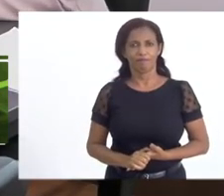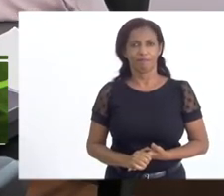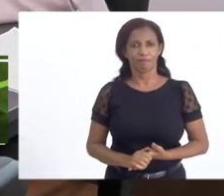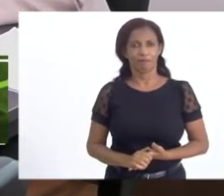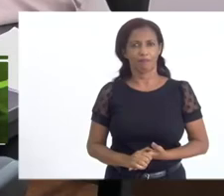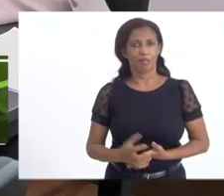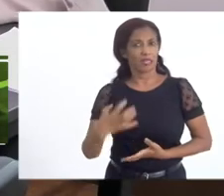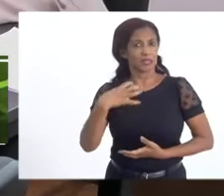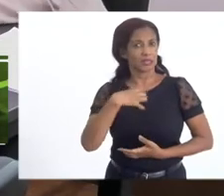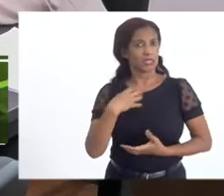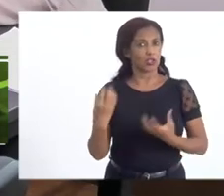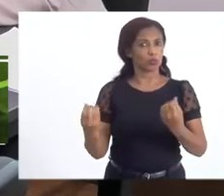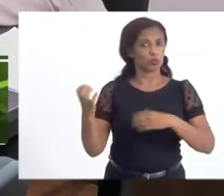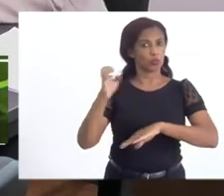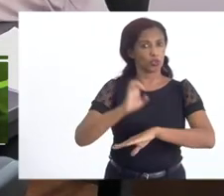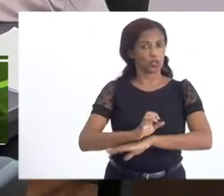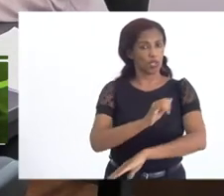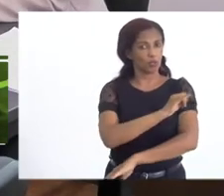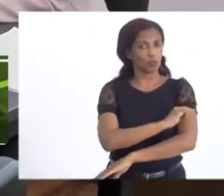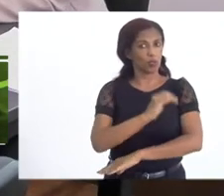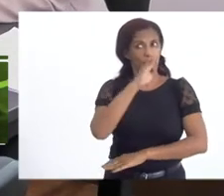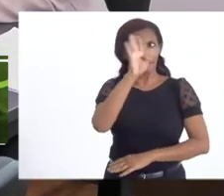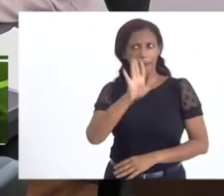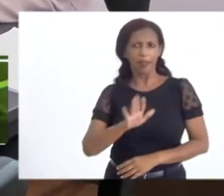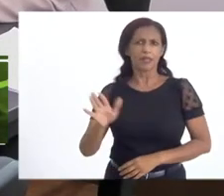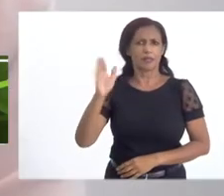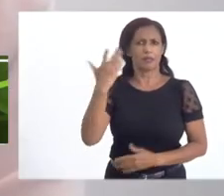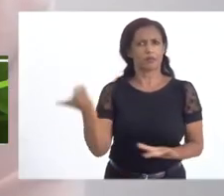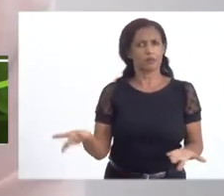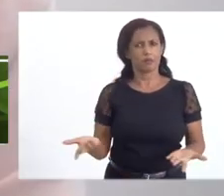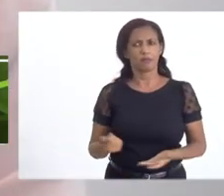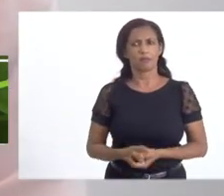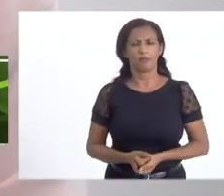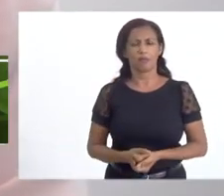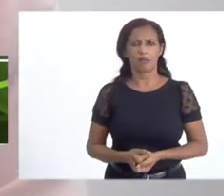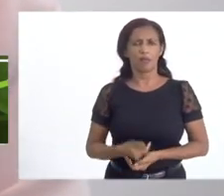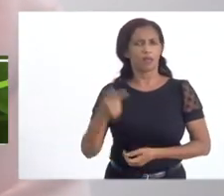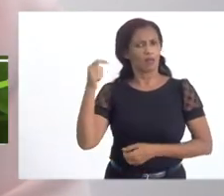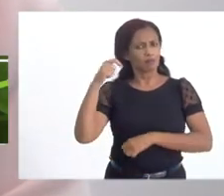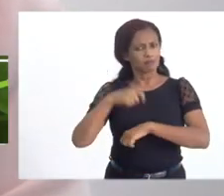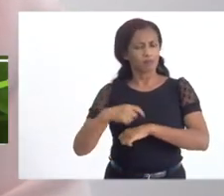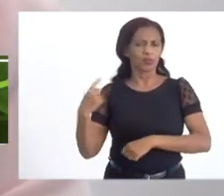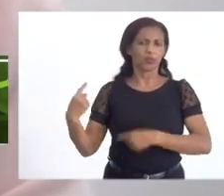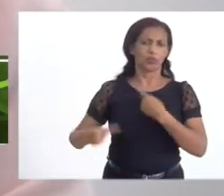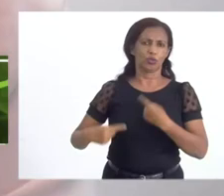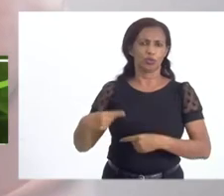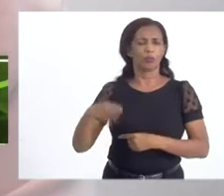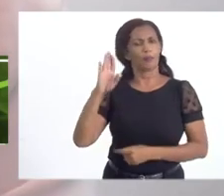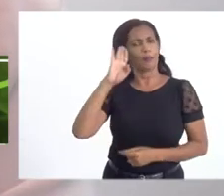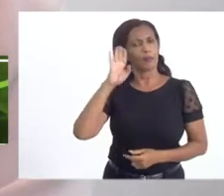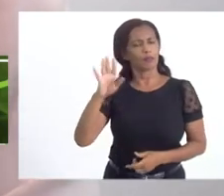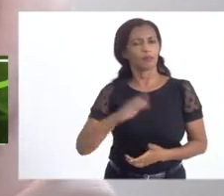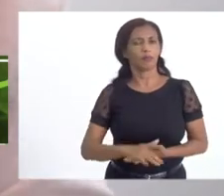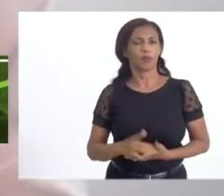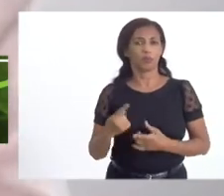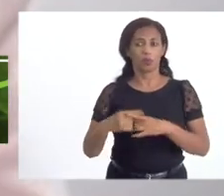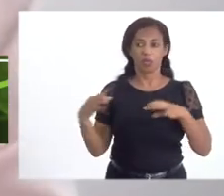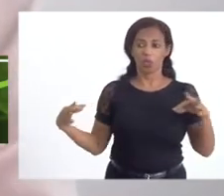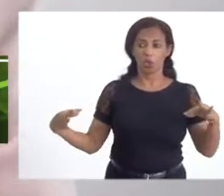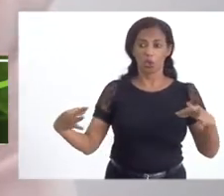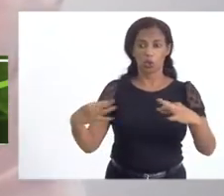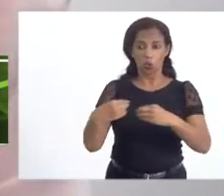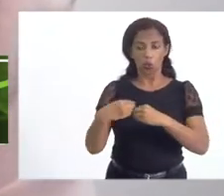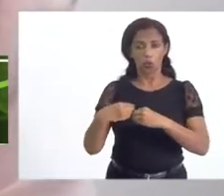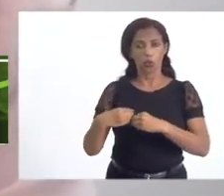do Rio, Brasil até. E uma unidade, né? De discussão, principalmente, né? Para que todos os